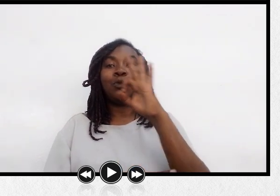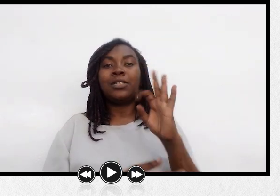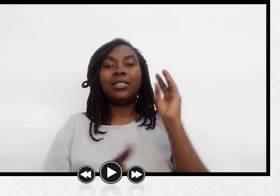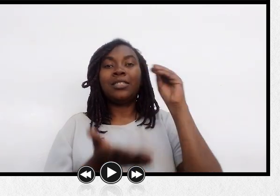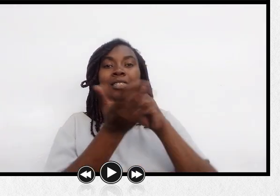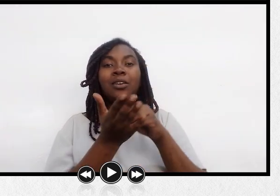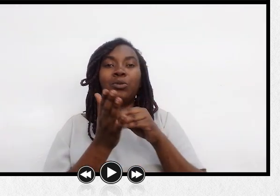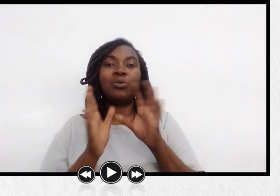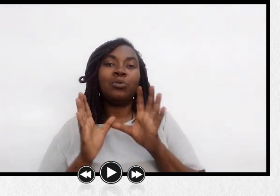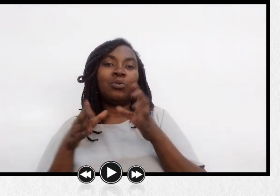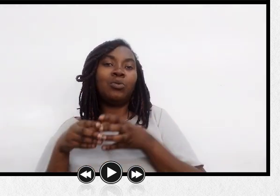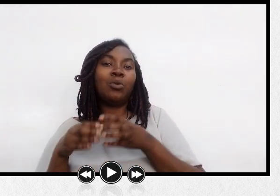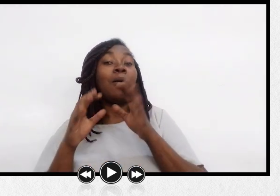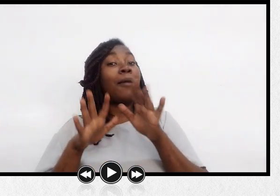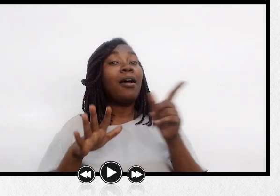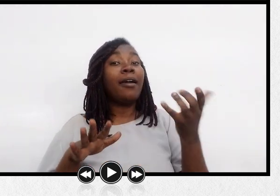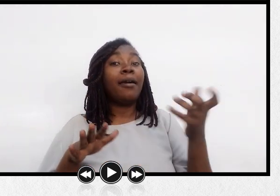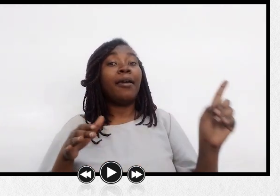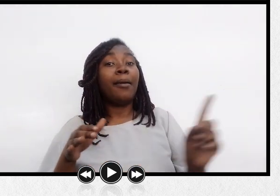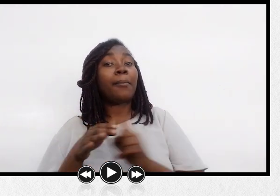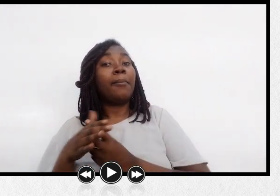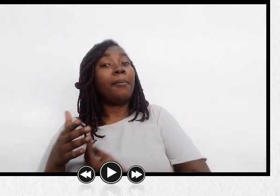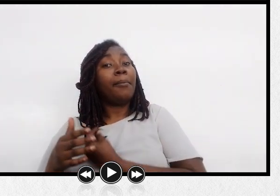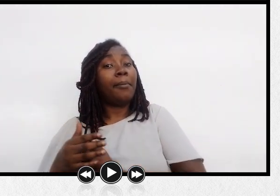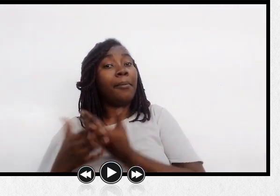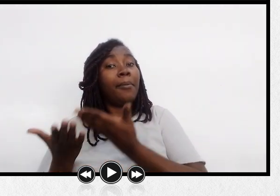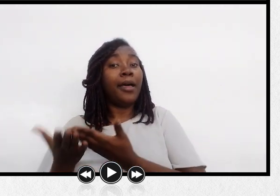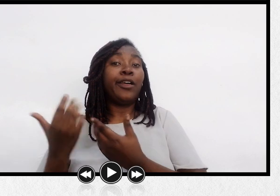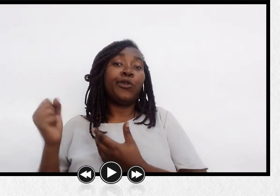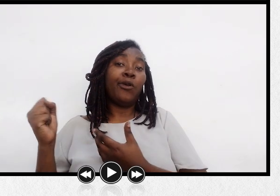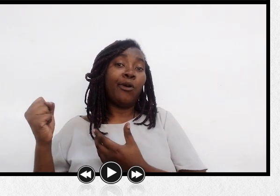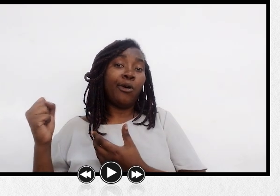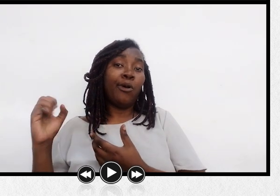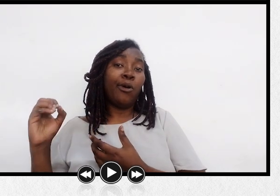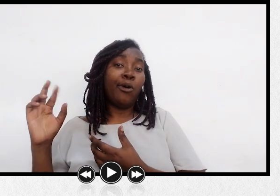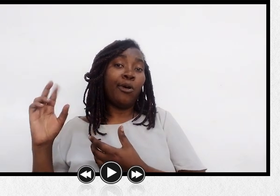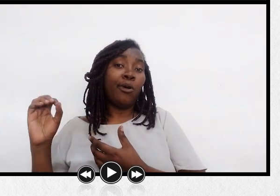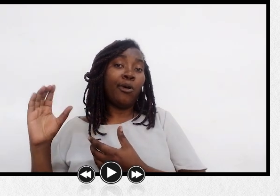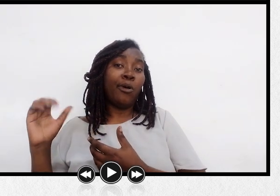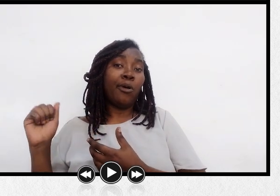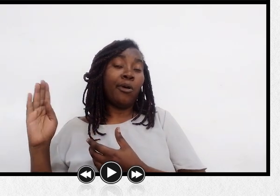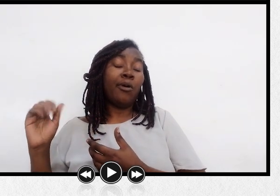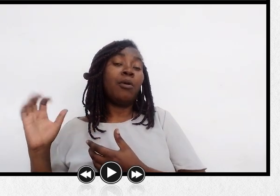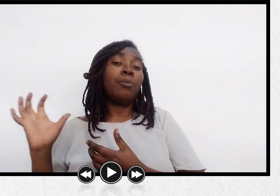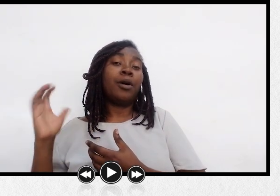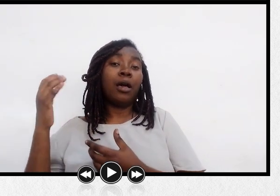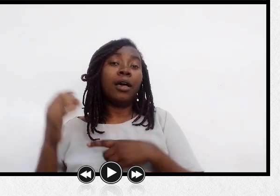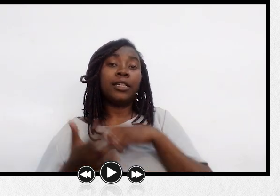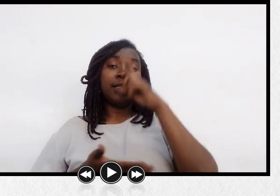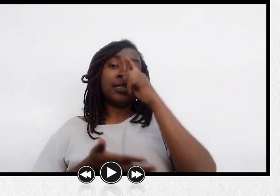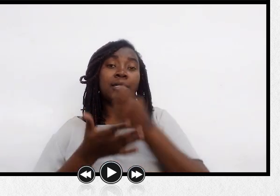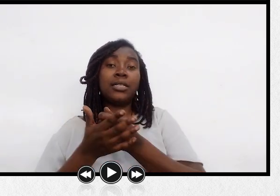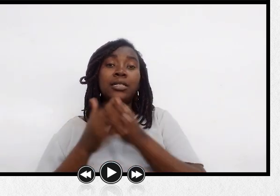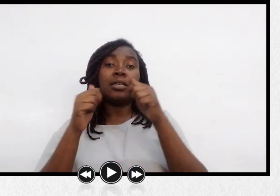comitê do Sorocaba, mas ele quer participar do Sorocaba. Então, o que acontece? Houve uma decisão da